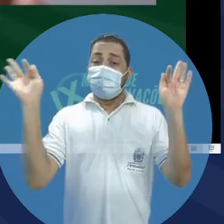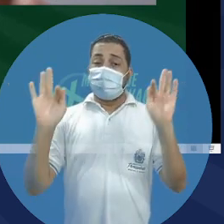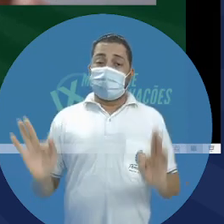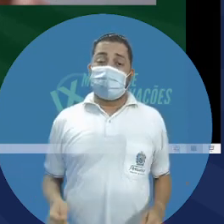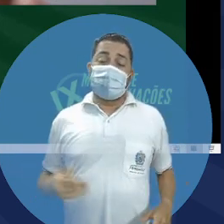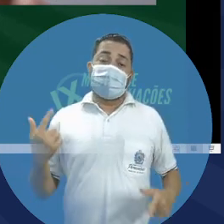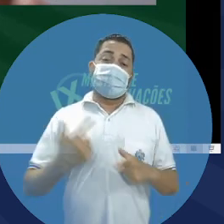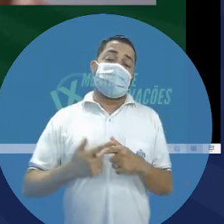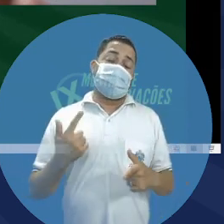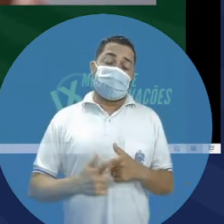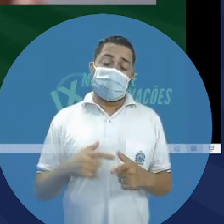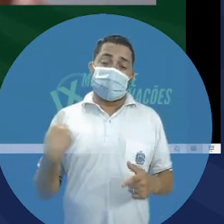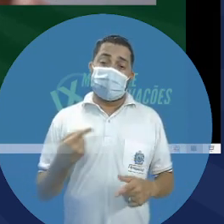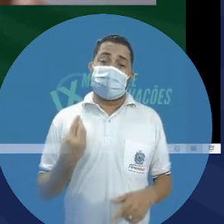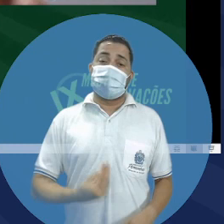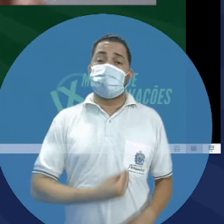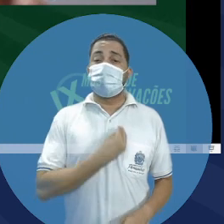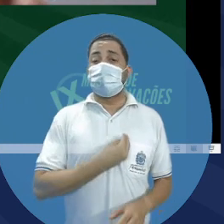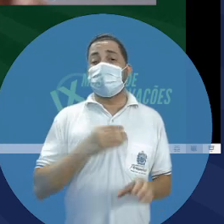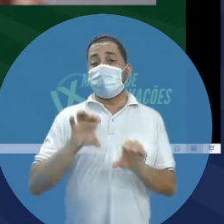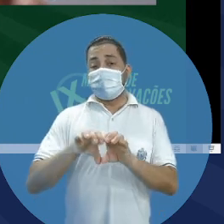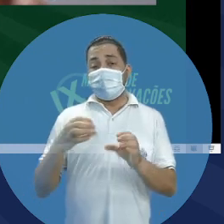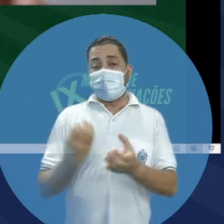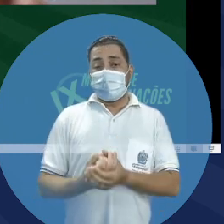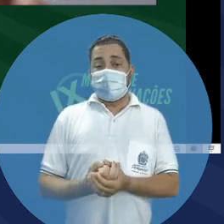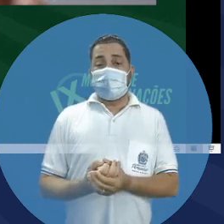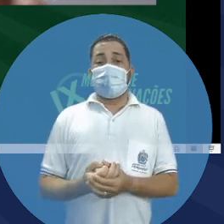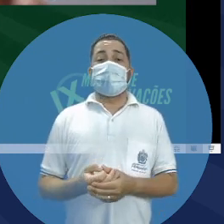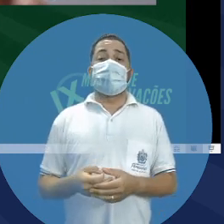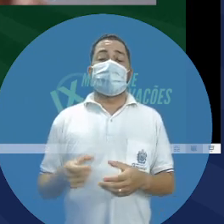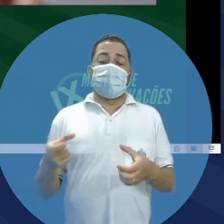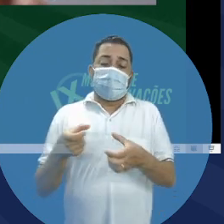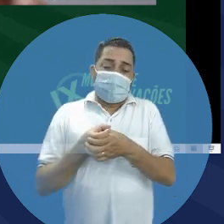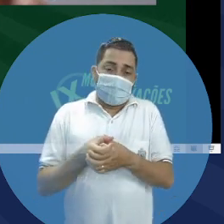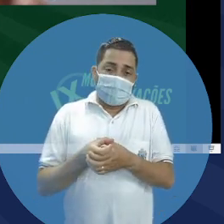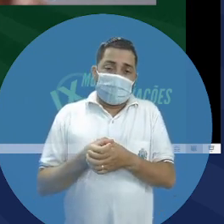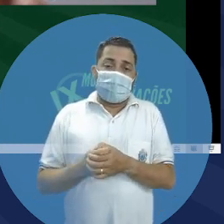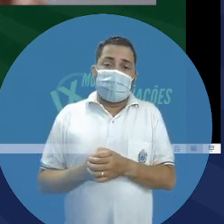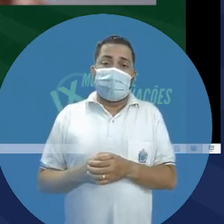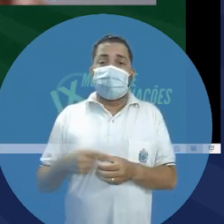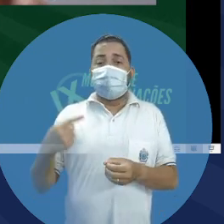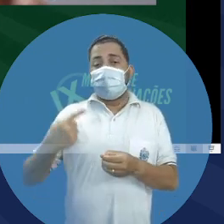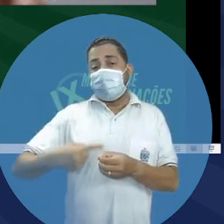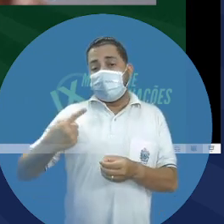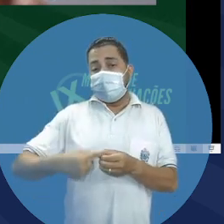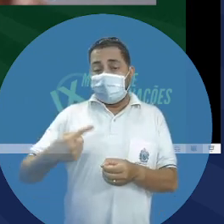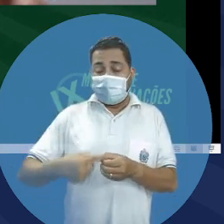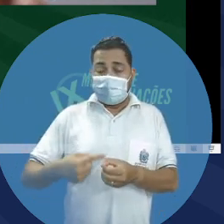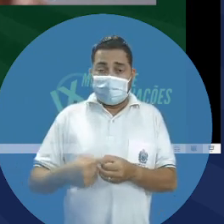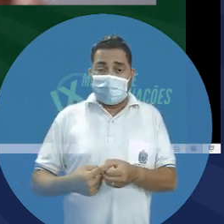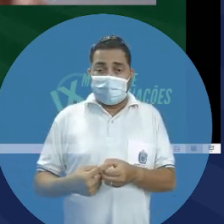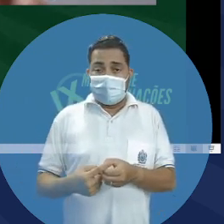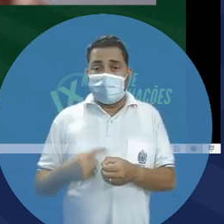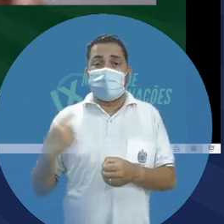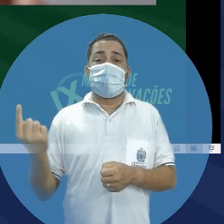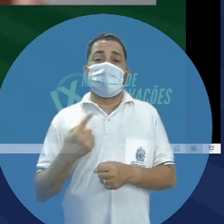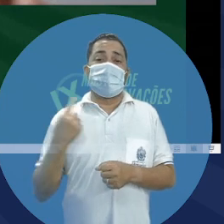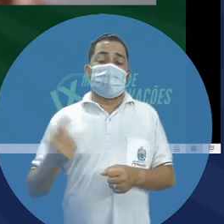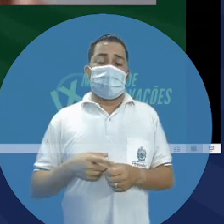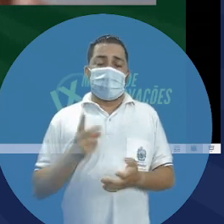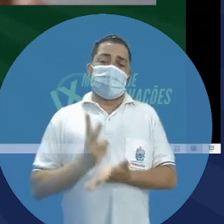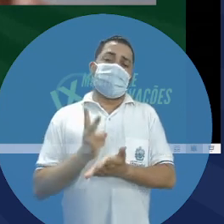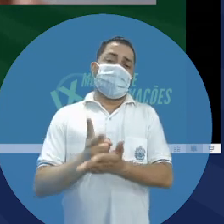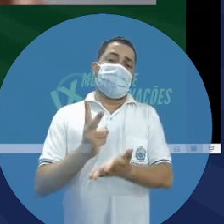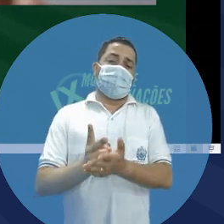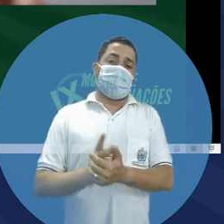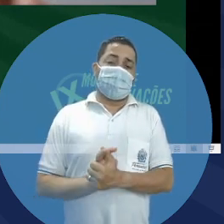vive numa comunidade muito pequena, no interior, bem no sertão, e nós constantemente nos